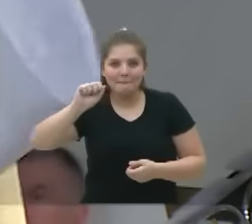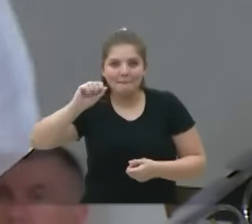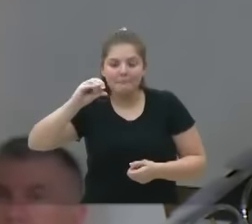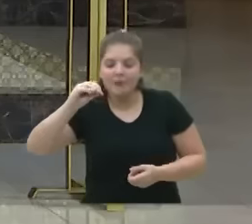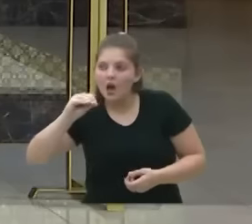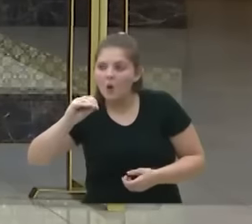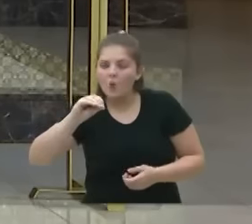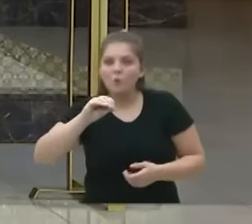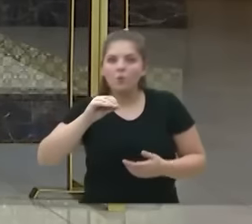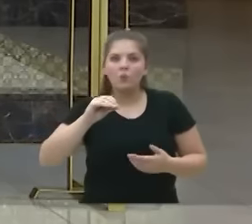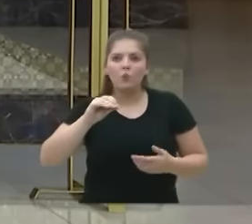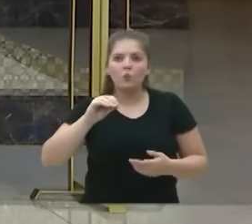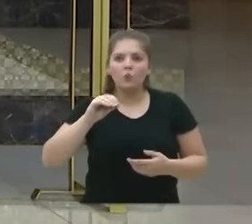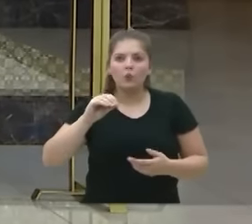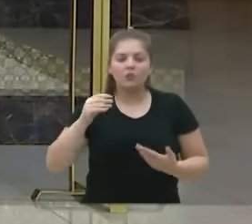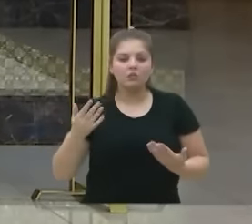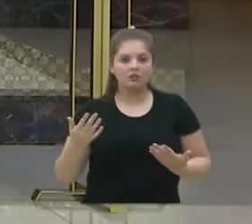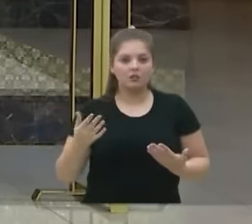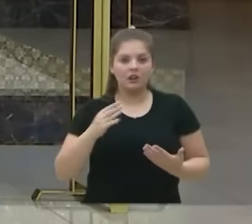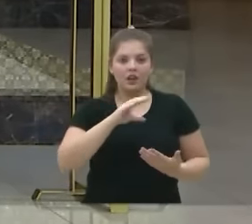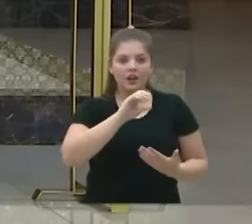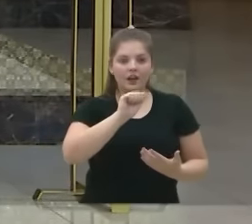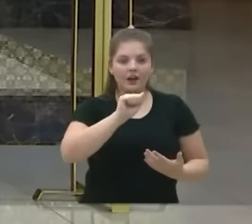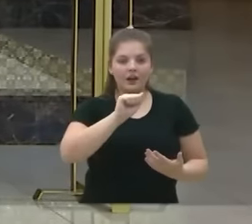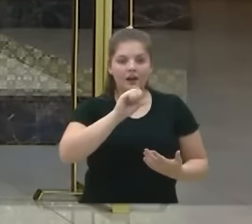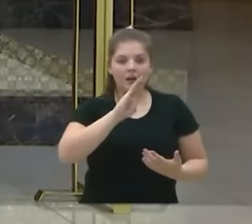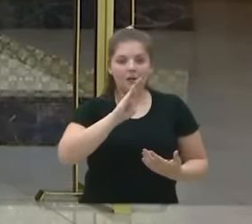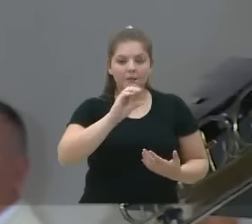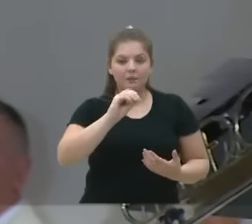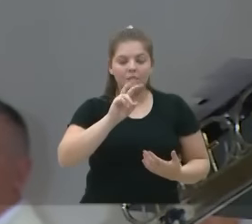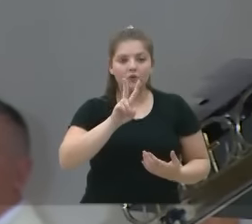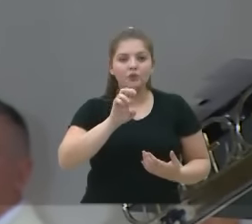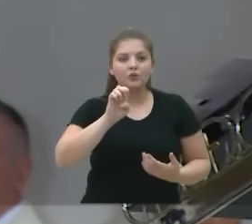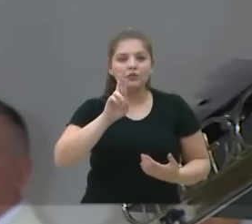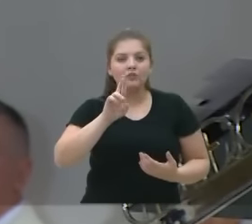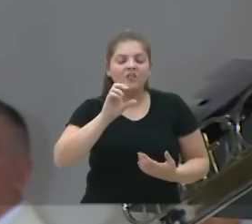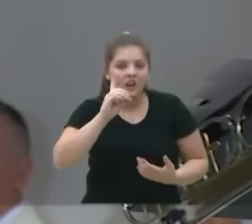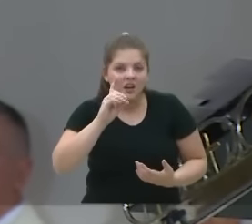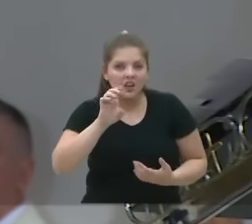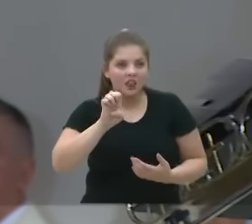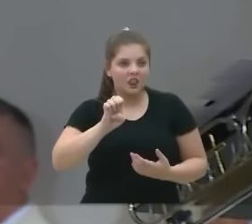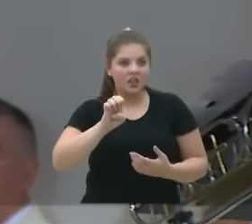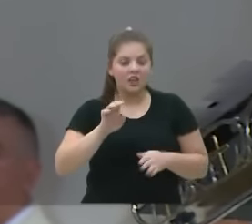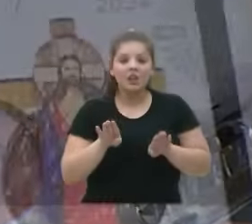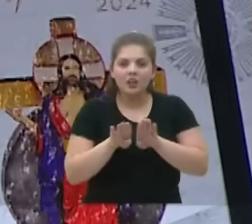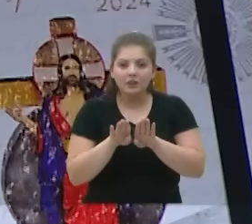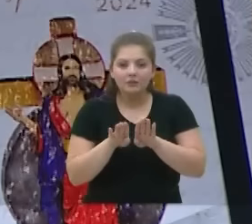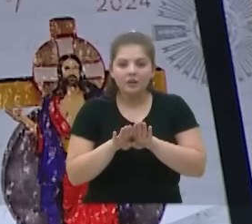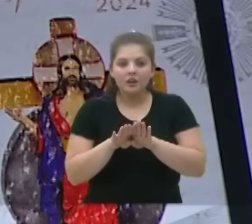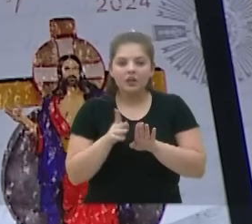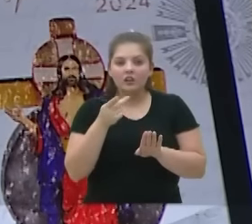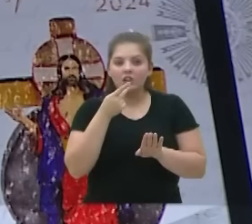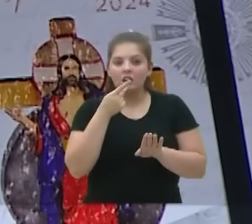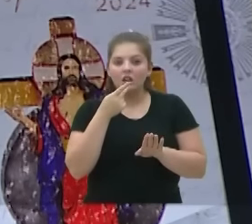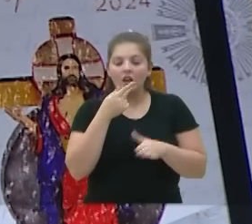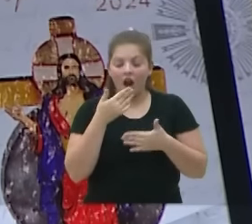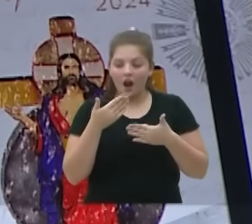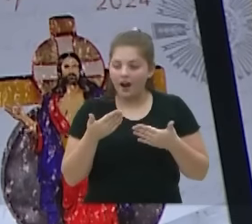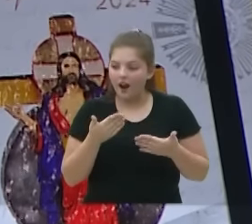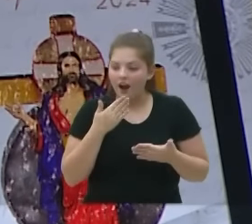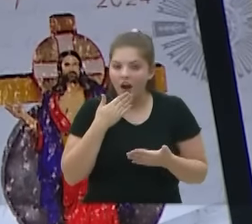e Cabo Verde, ele falou: é grande. Ele voltou: no